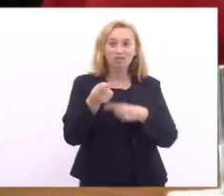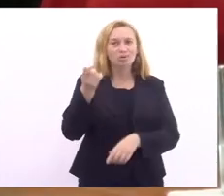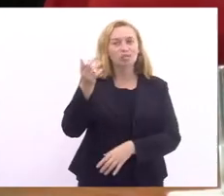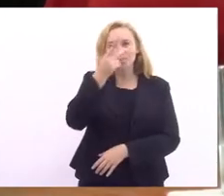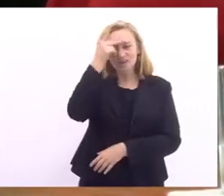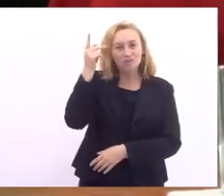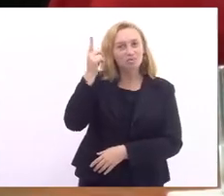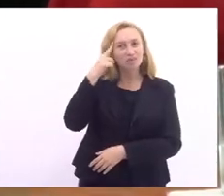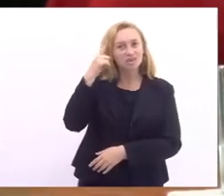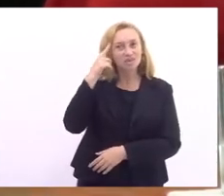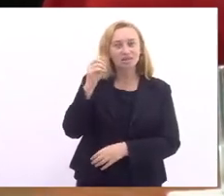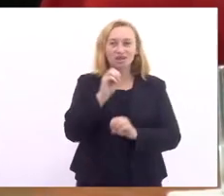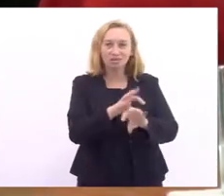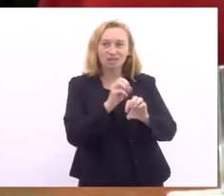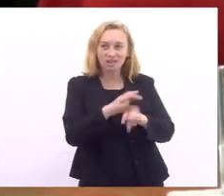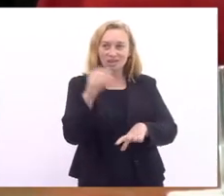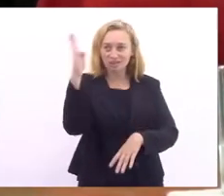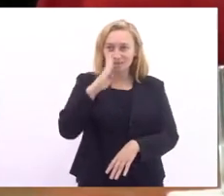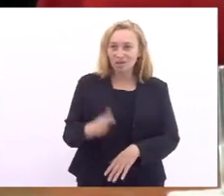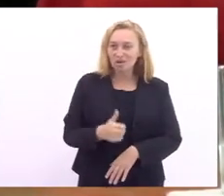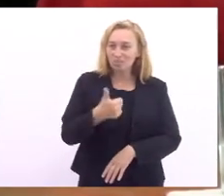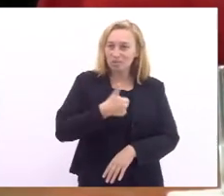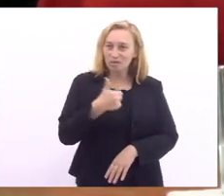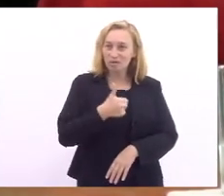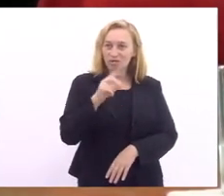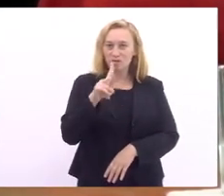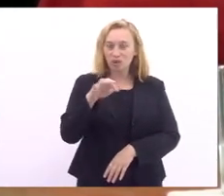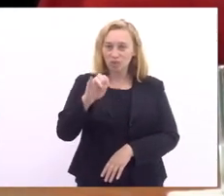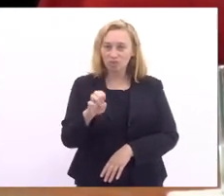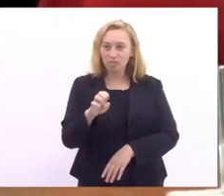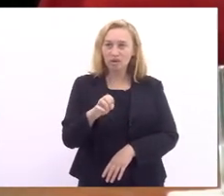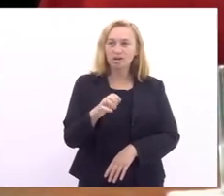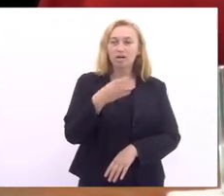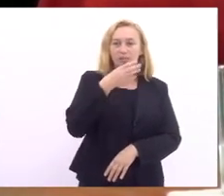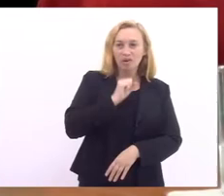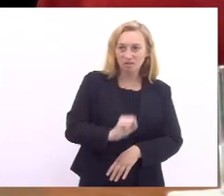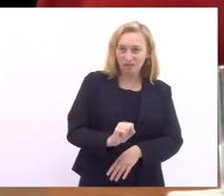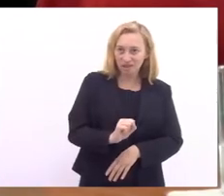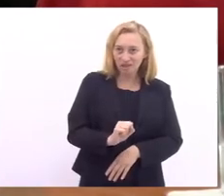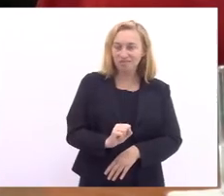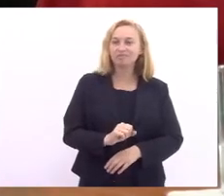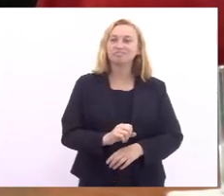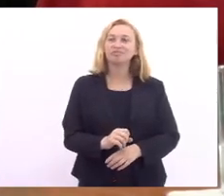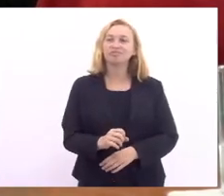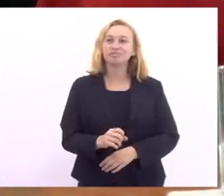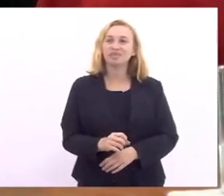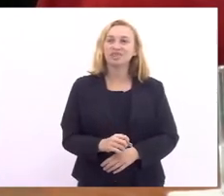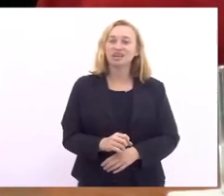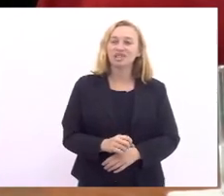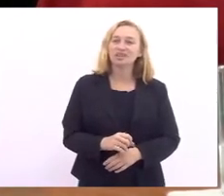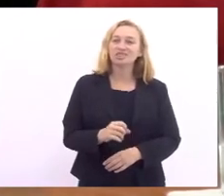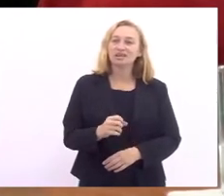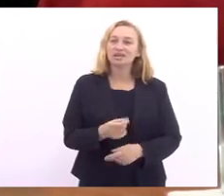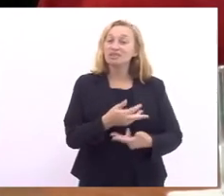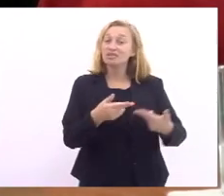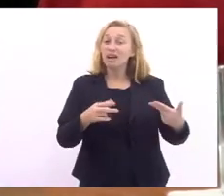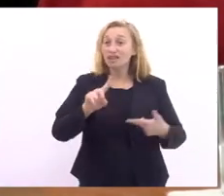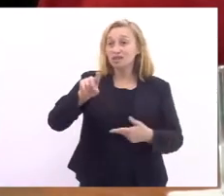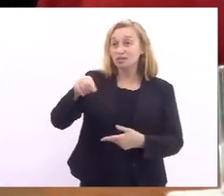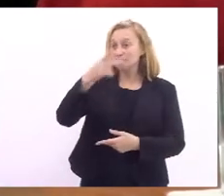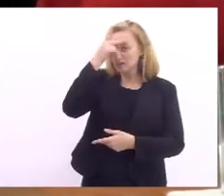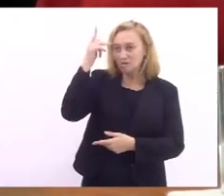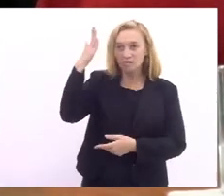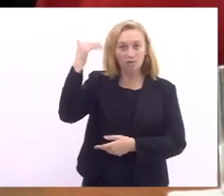pensadores da Educação brasileira no primeiro volume é o Paulo Freire aqui tem um capítulo Boaventura de Sousa Santos sem o capítulo de Faria e outras